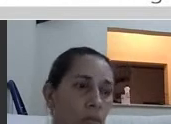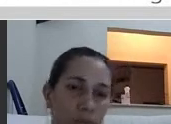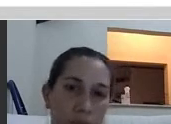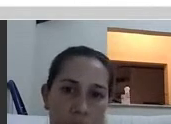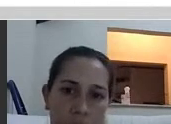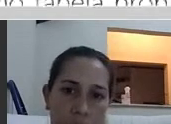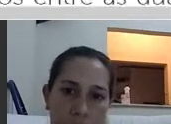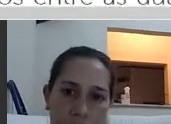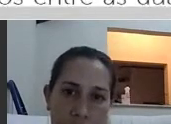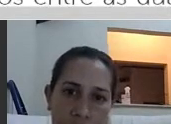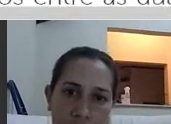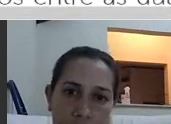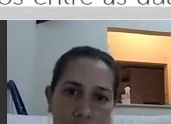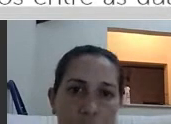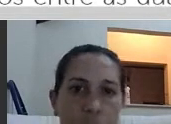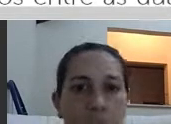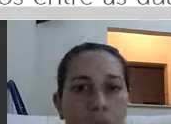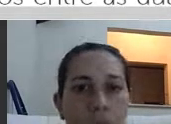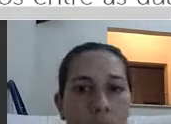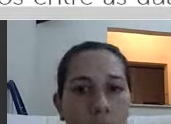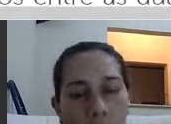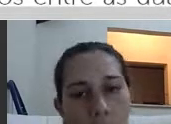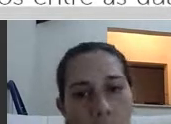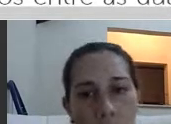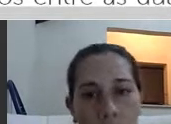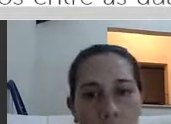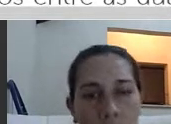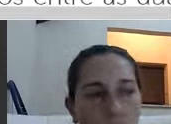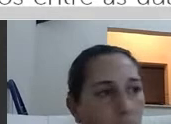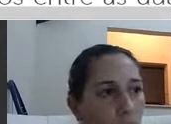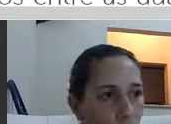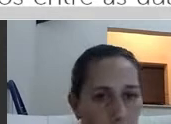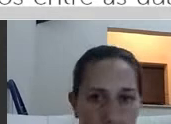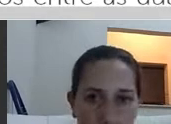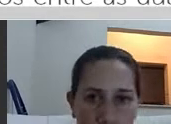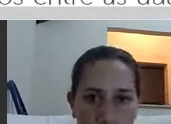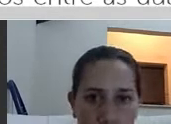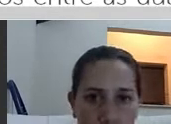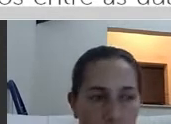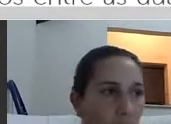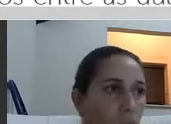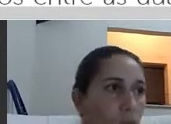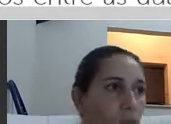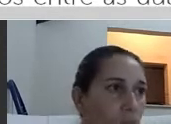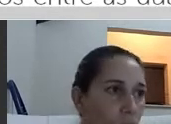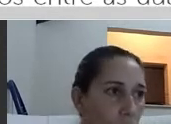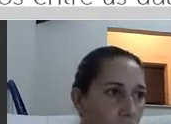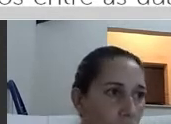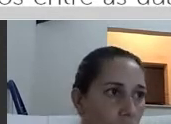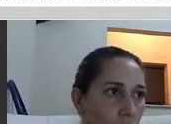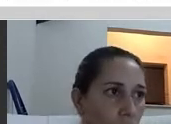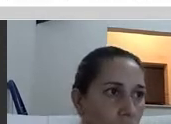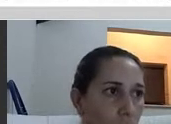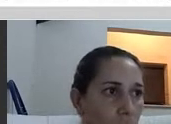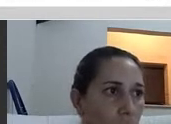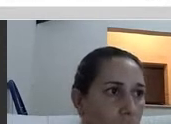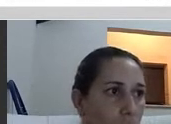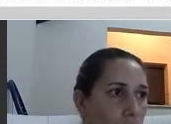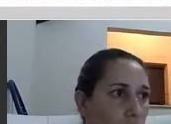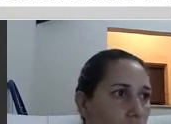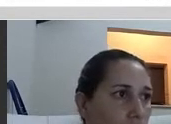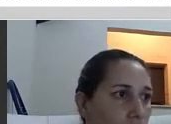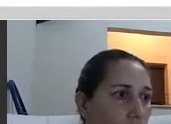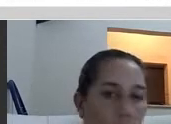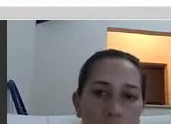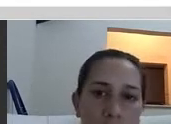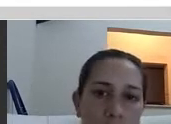de conhecimento aqui. Bom, e ainda assim, ele vai trazer aqui os fundamentos,